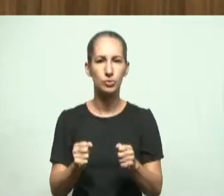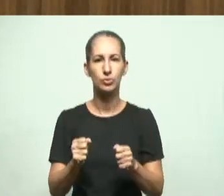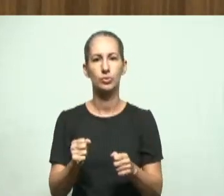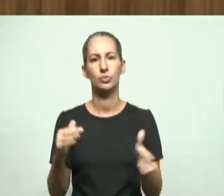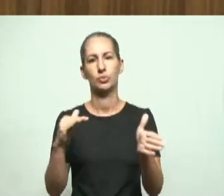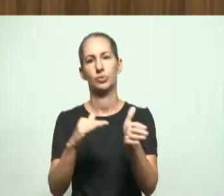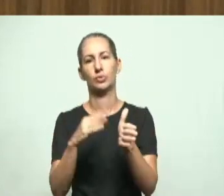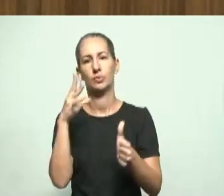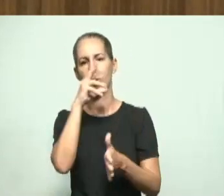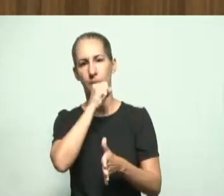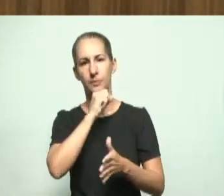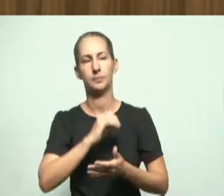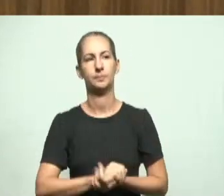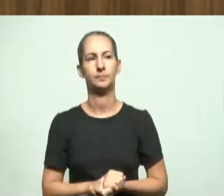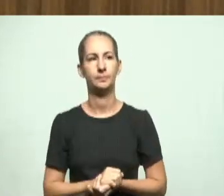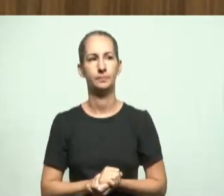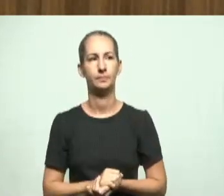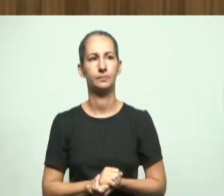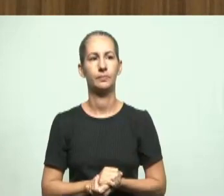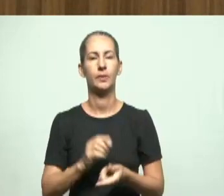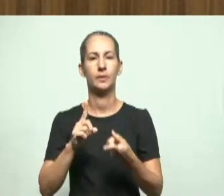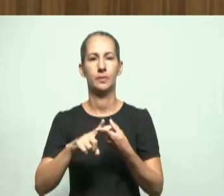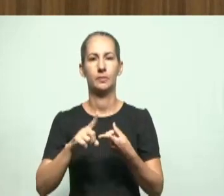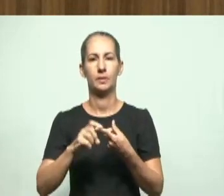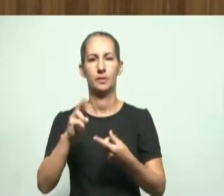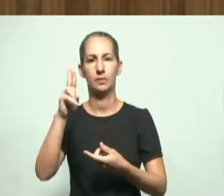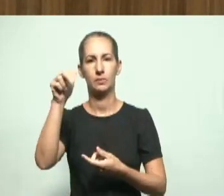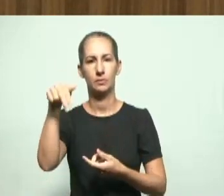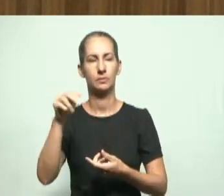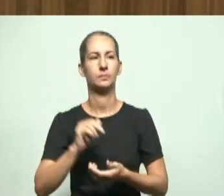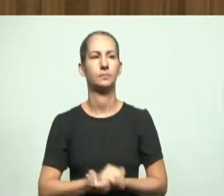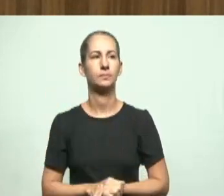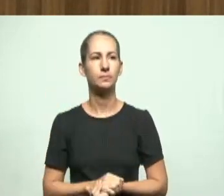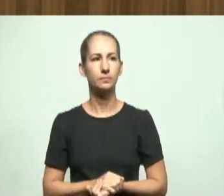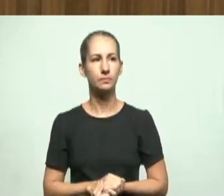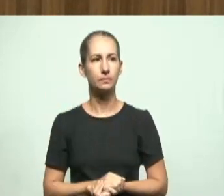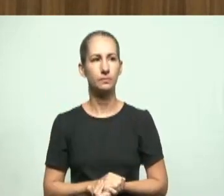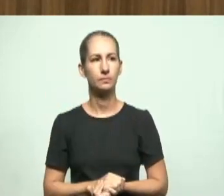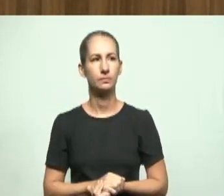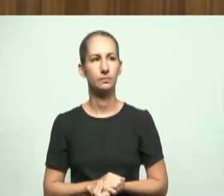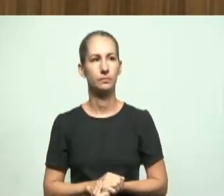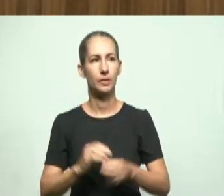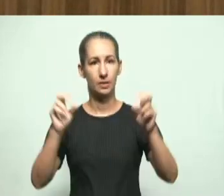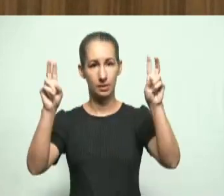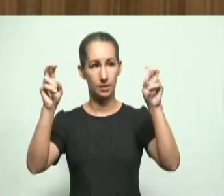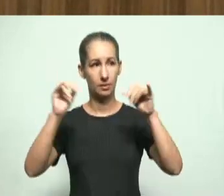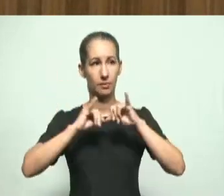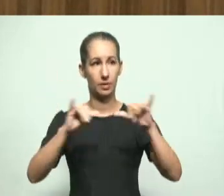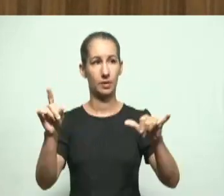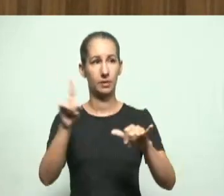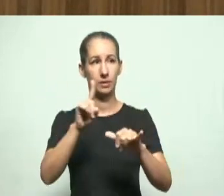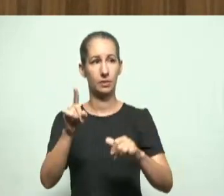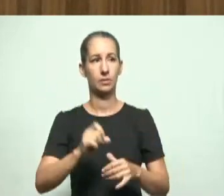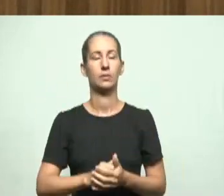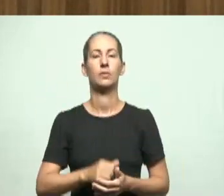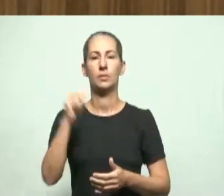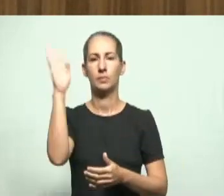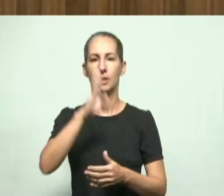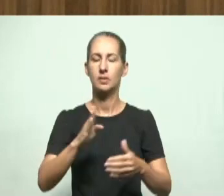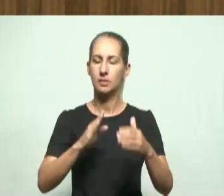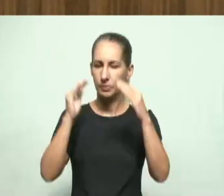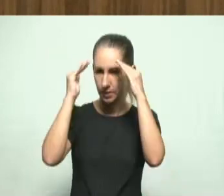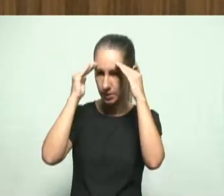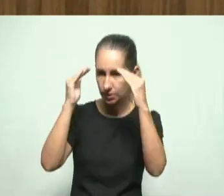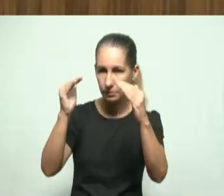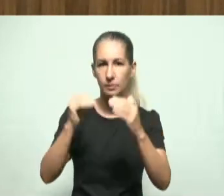sábado. Também o vereador Anderson Lopes focou aqui. E eu não vou mais entrar nessa celeuma. Eu acho que o Brasil merece respeito.